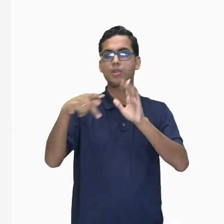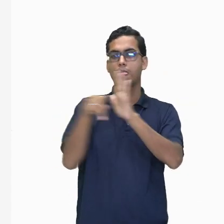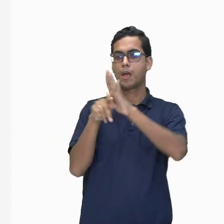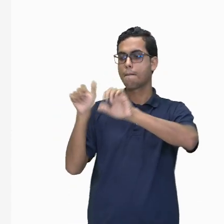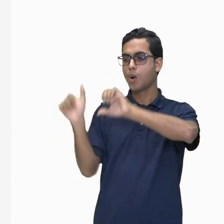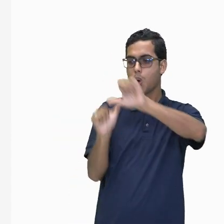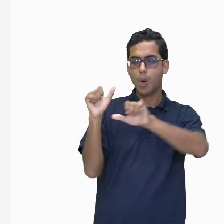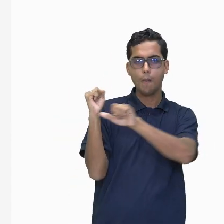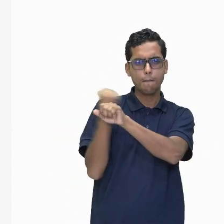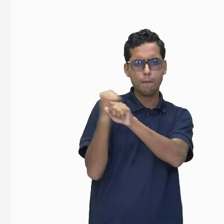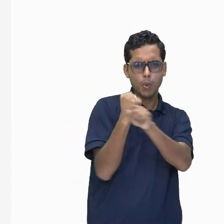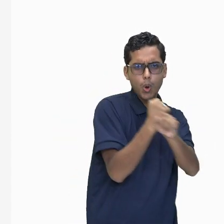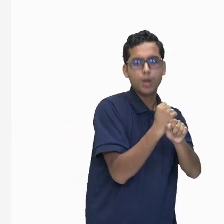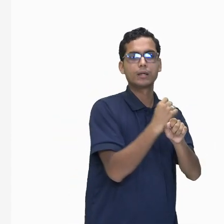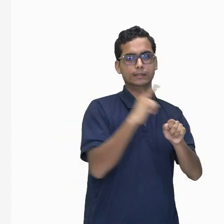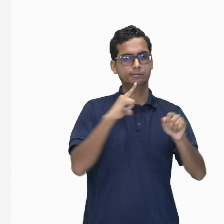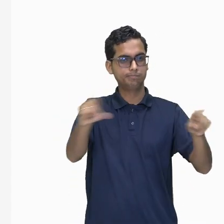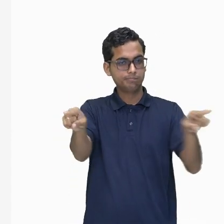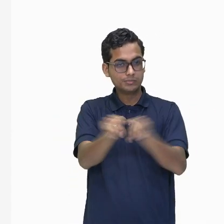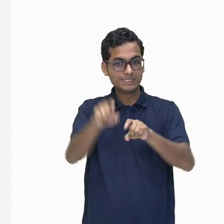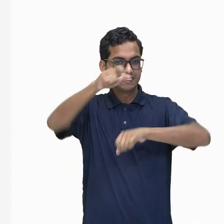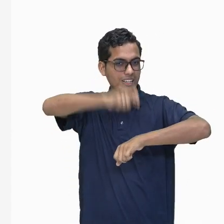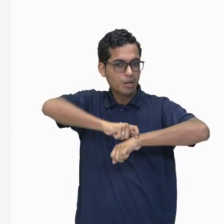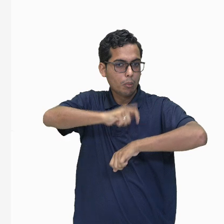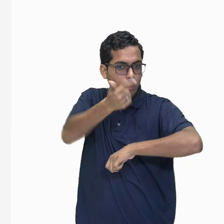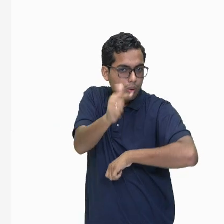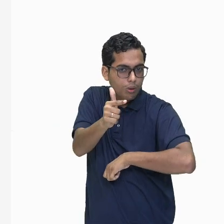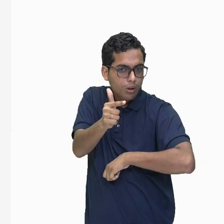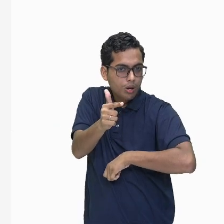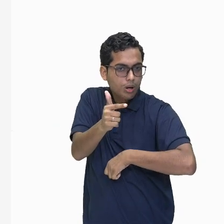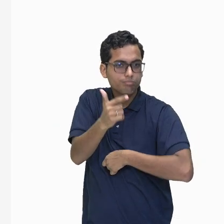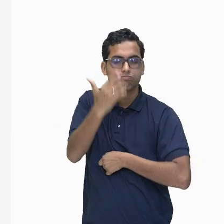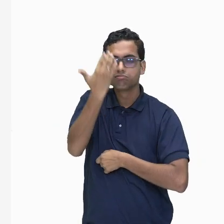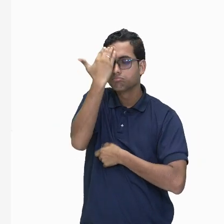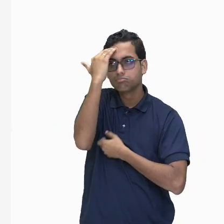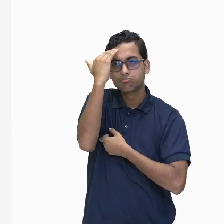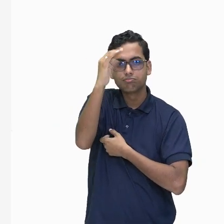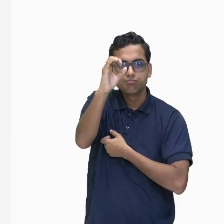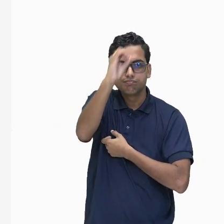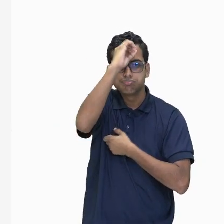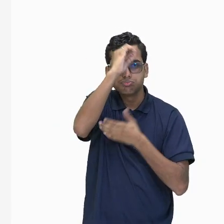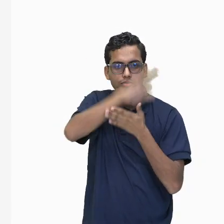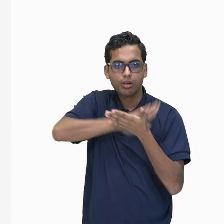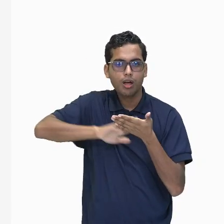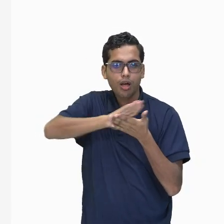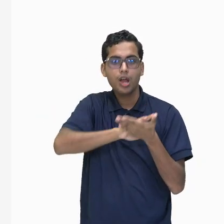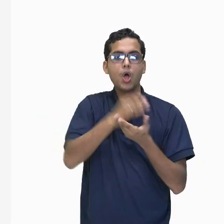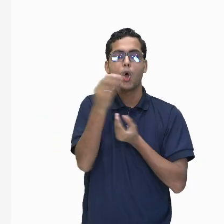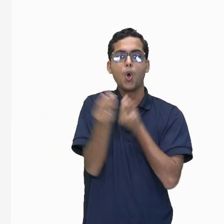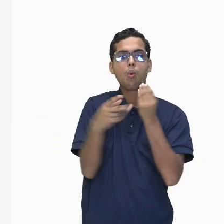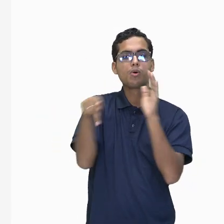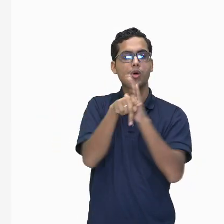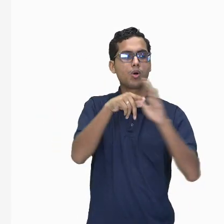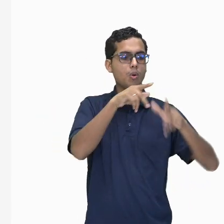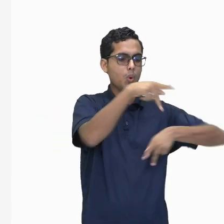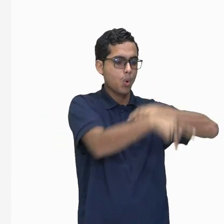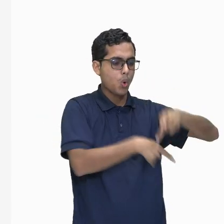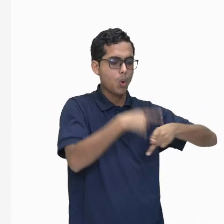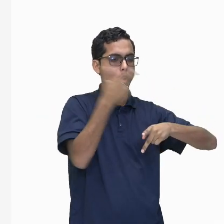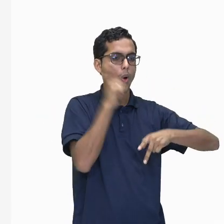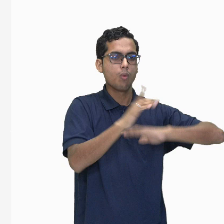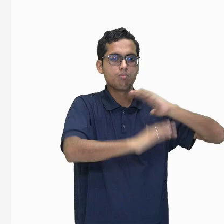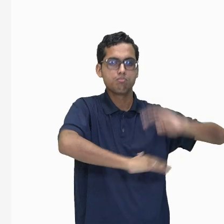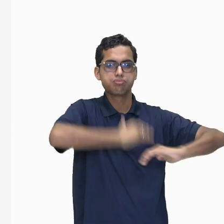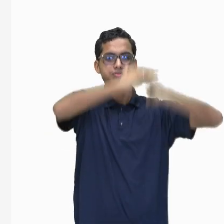anos. Sem o tempo, não conseguiríamos compreender como as civilizações evoluíram, quais foram suas conquistas